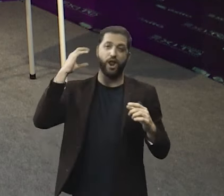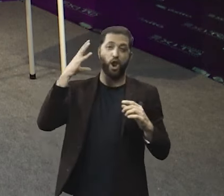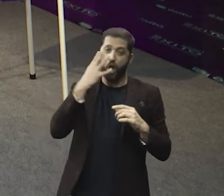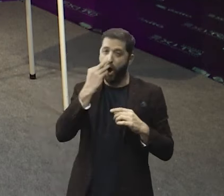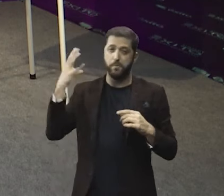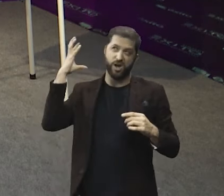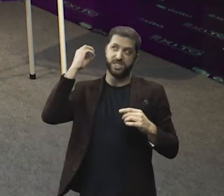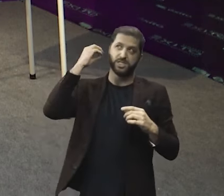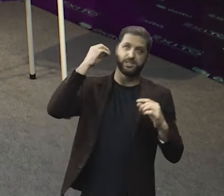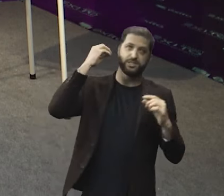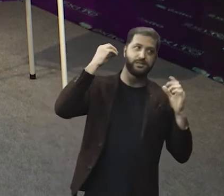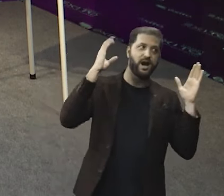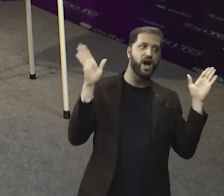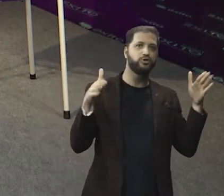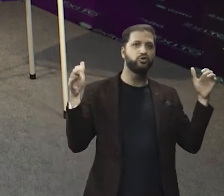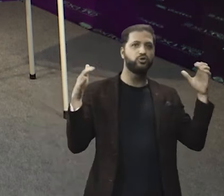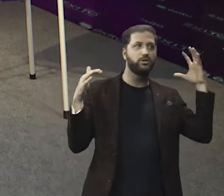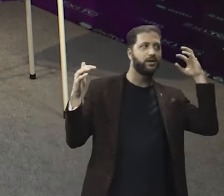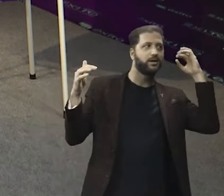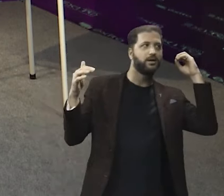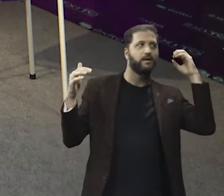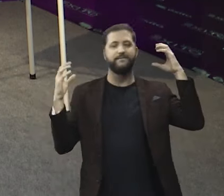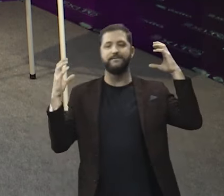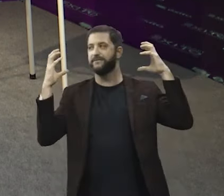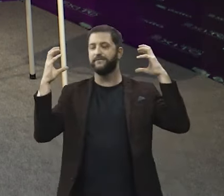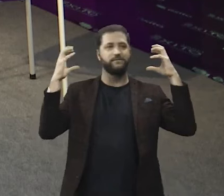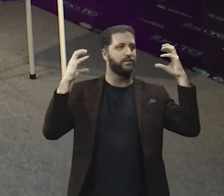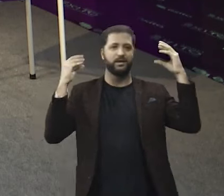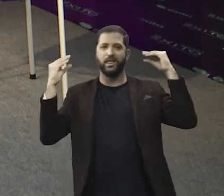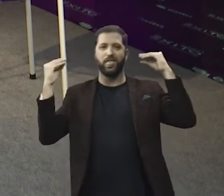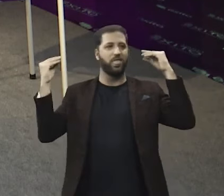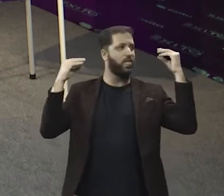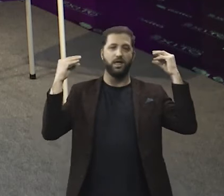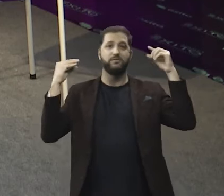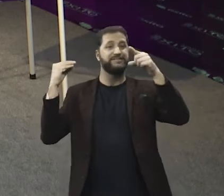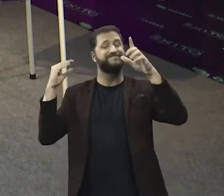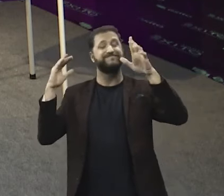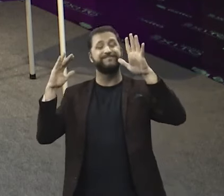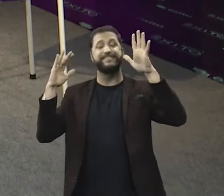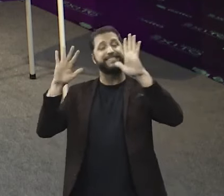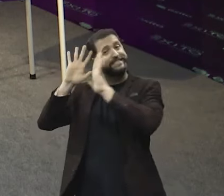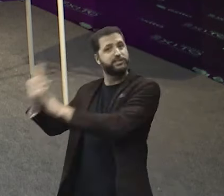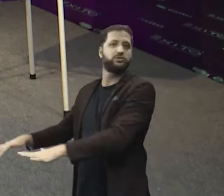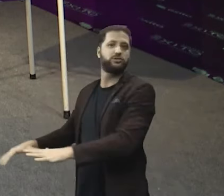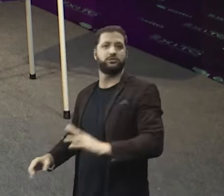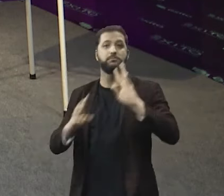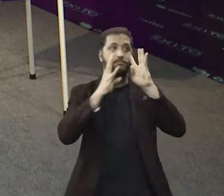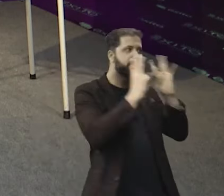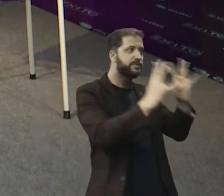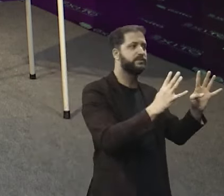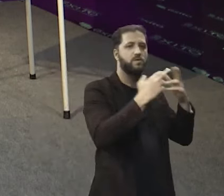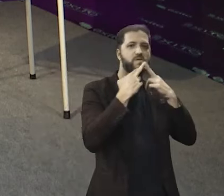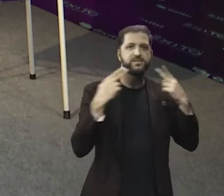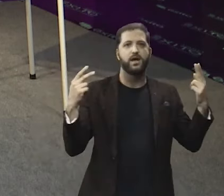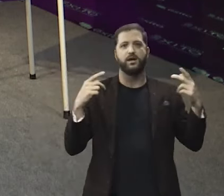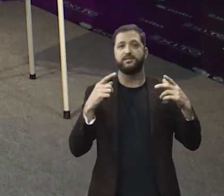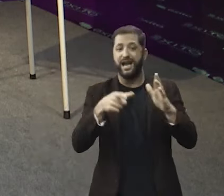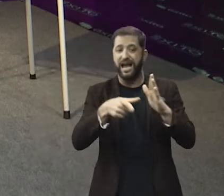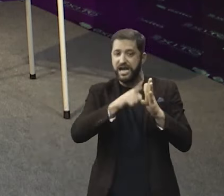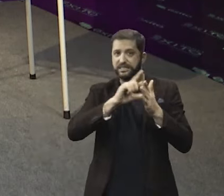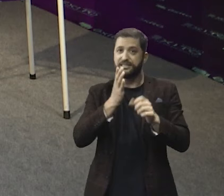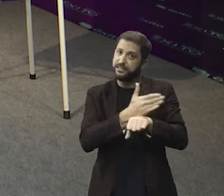anjinho veja as oportunidades se especialize entenda compreenda se antecipe chegue